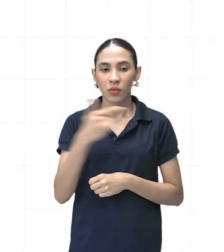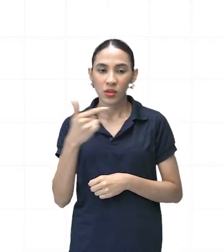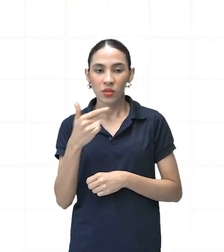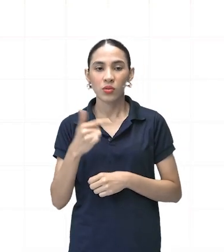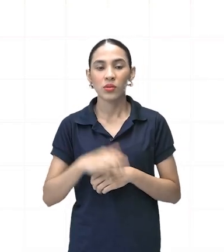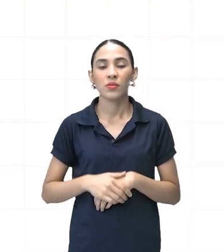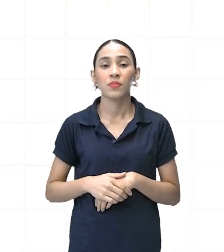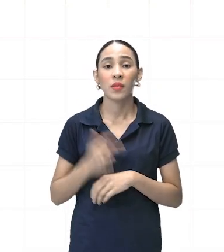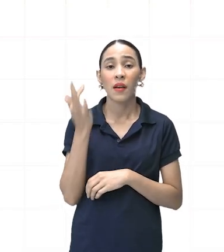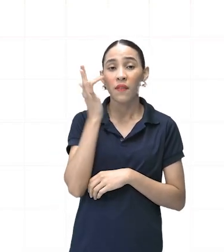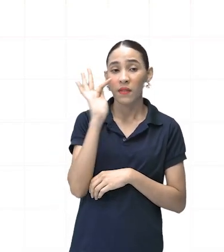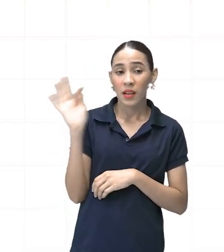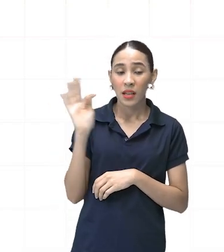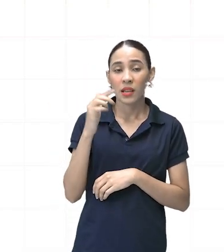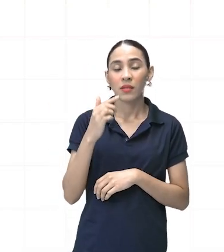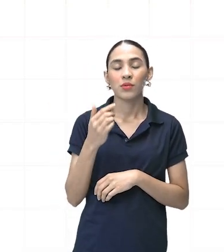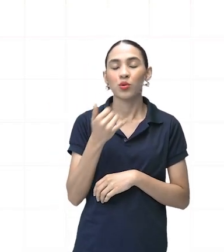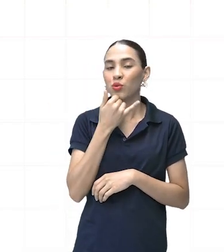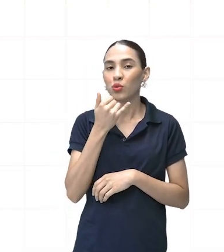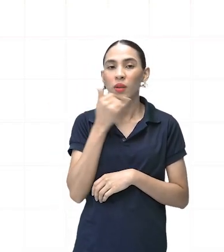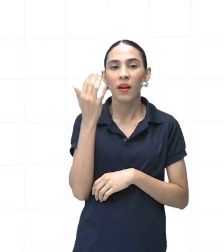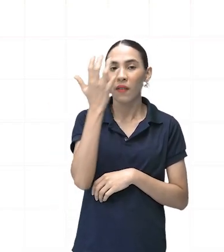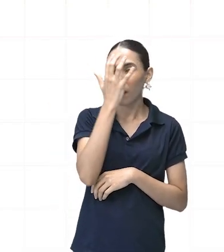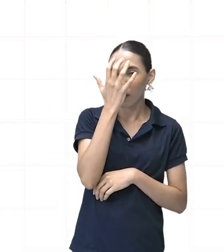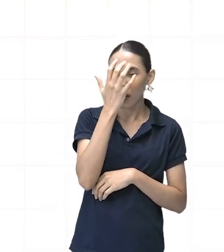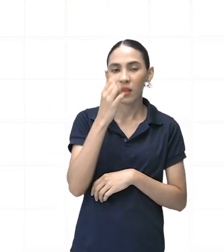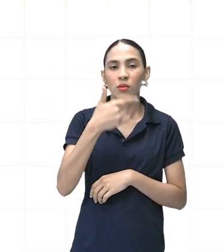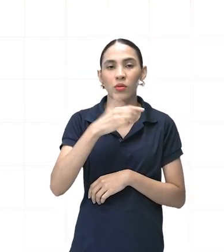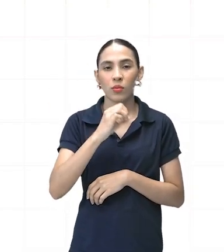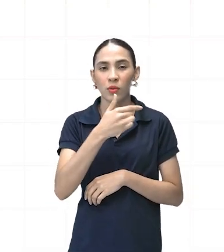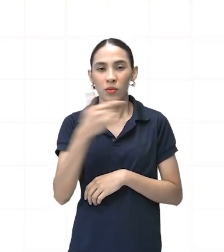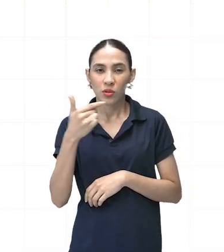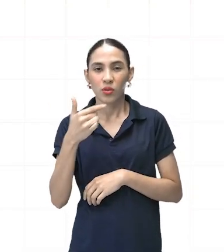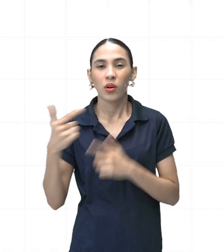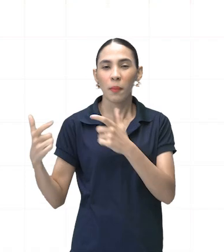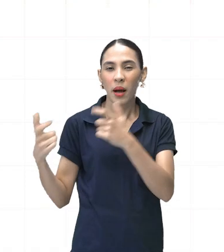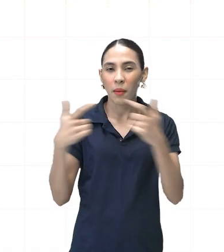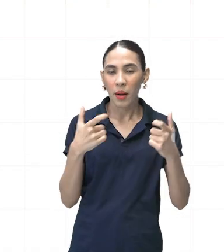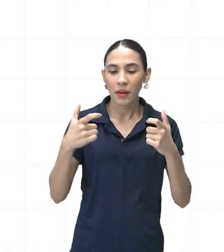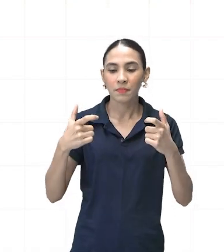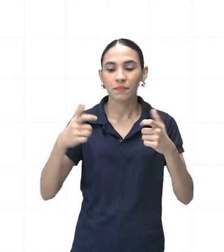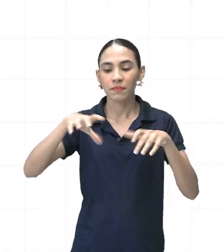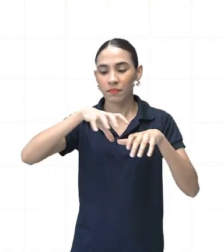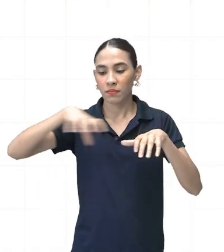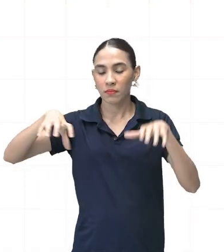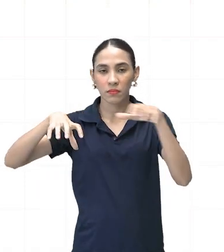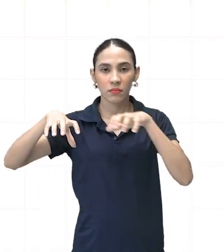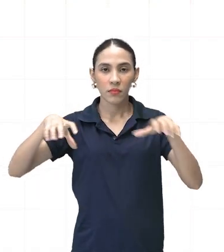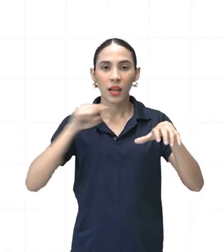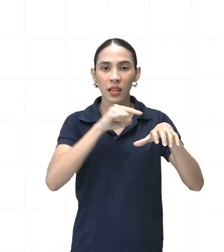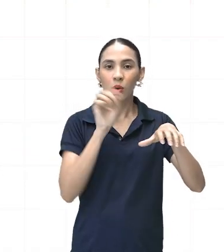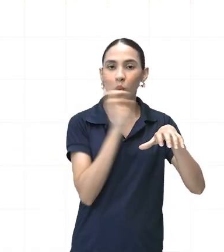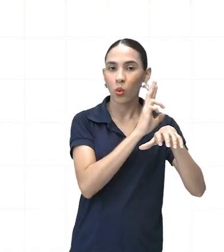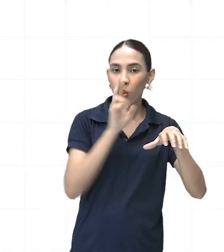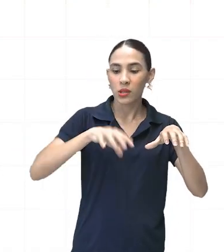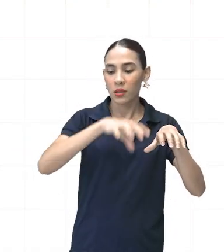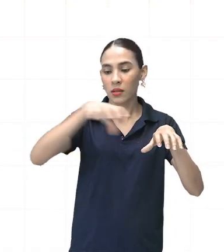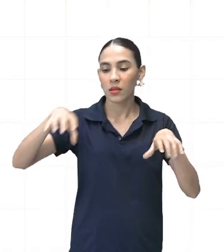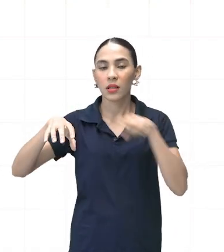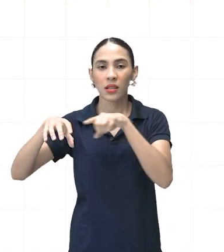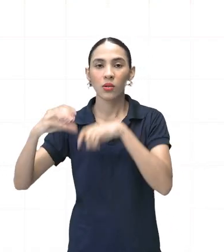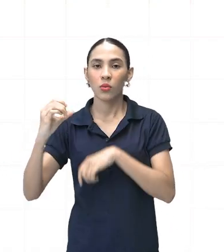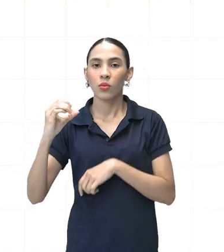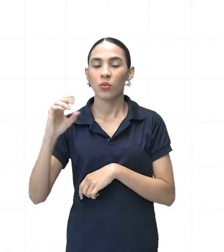início, em fevereiro de 2022, desencadeando o conflito armado entre esses dois países, né? Tanto a parte da Rússia quanto a parte da